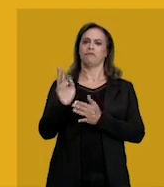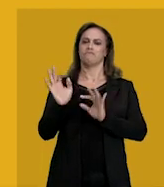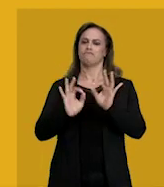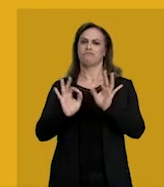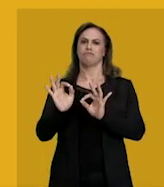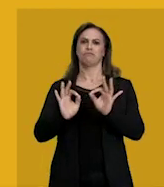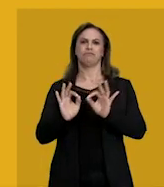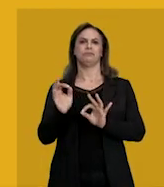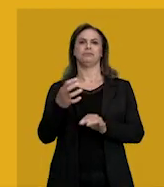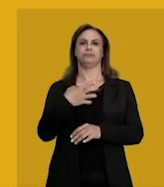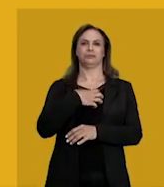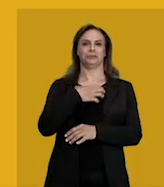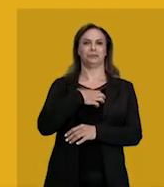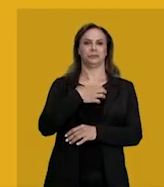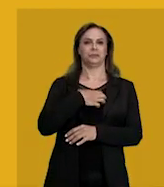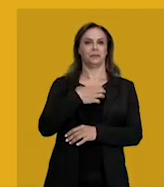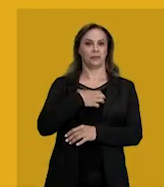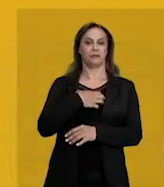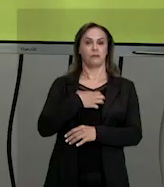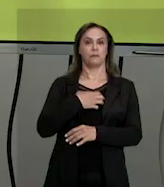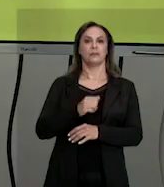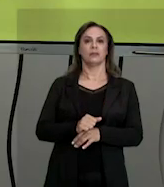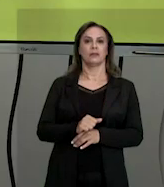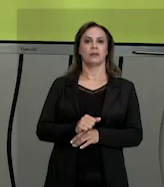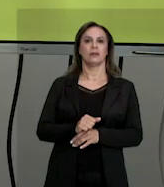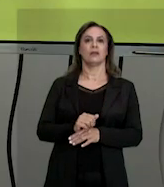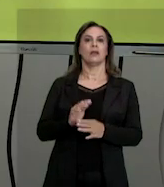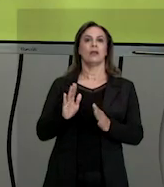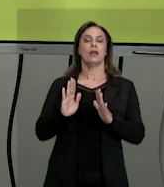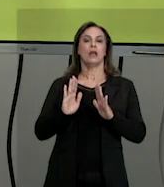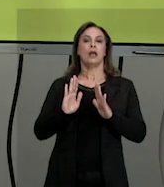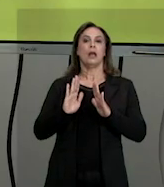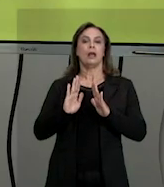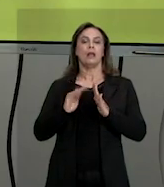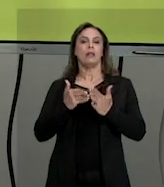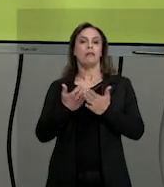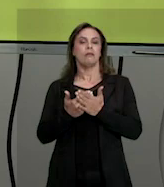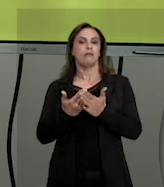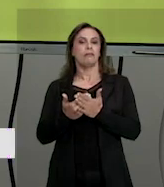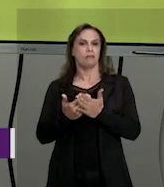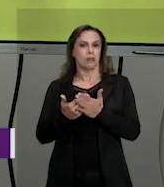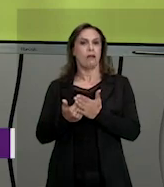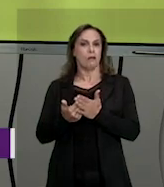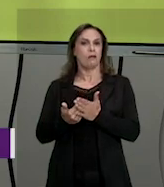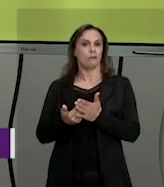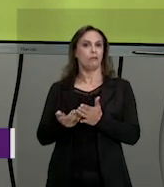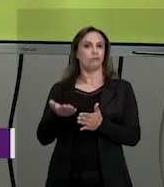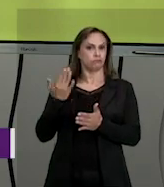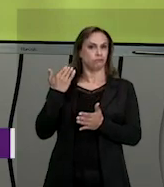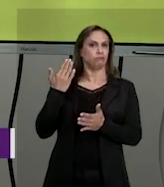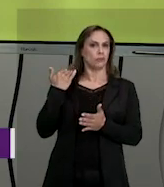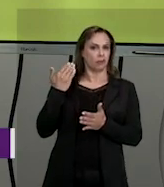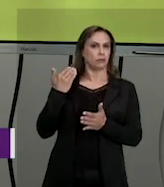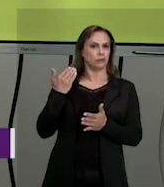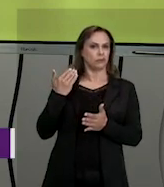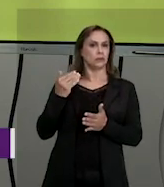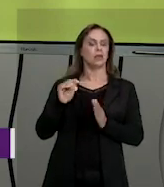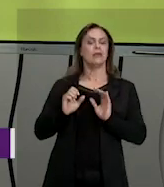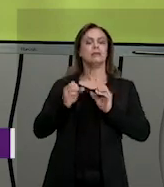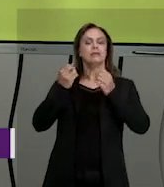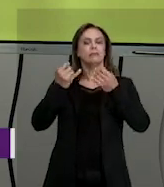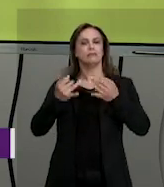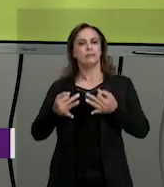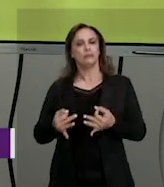Na aula anterior, a gente falou sobre as etapas do método científico, numa aula que eu denominei